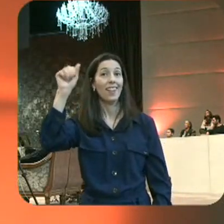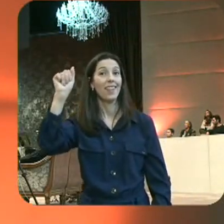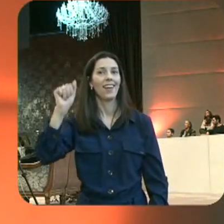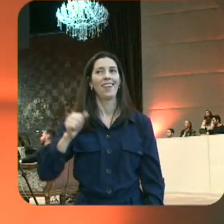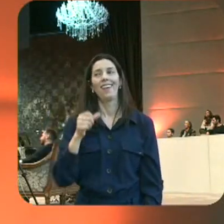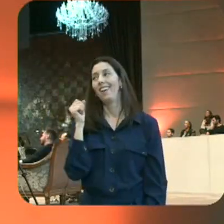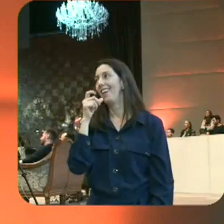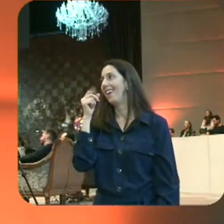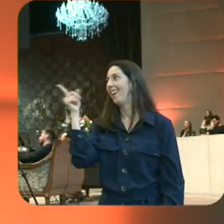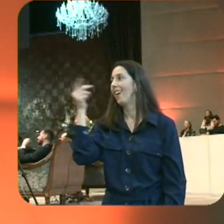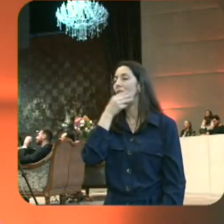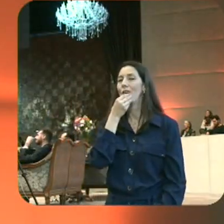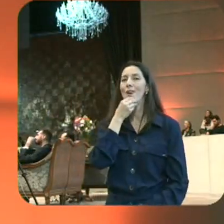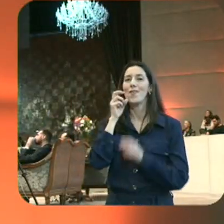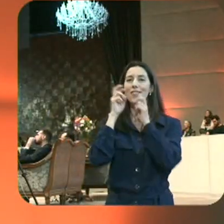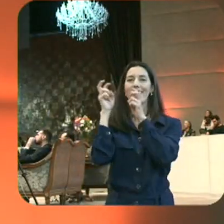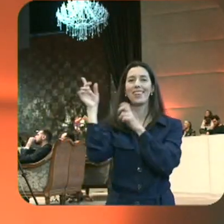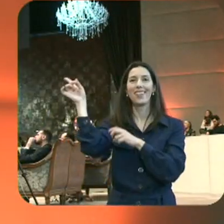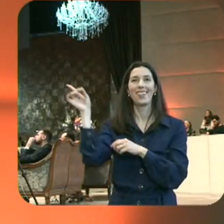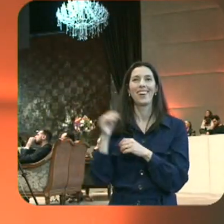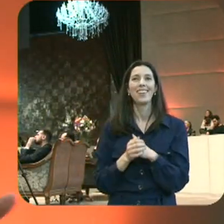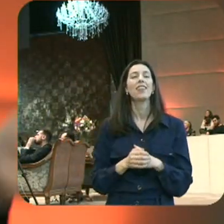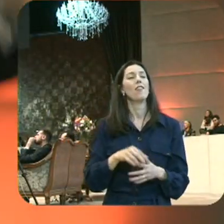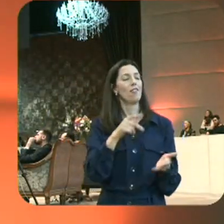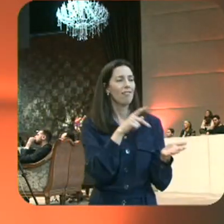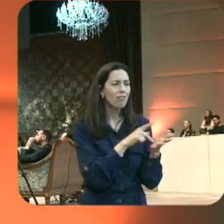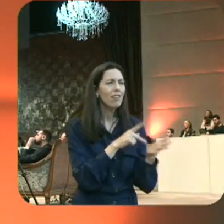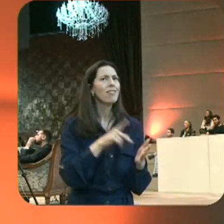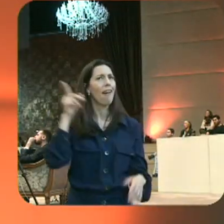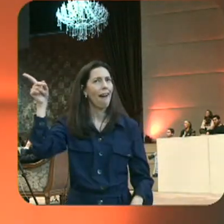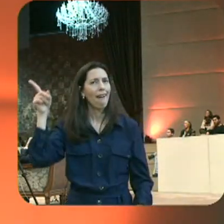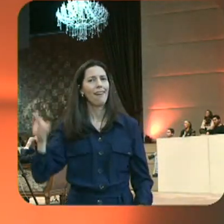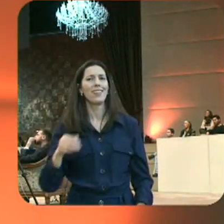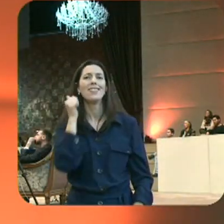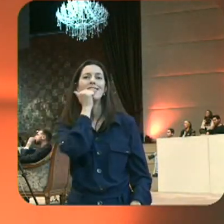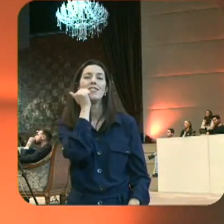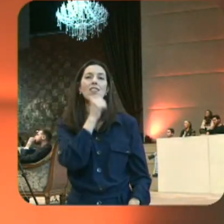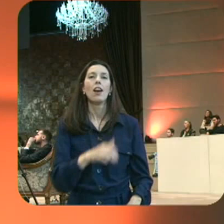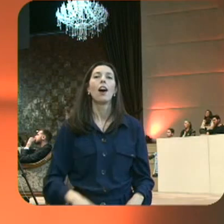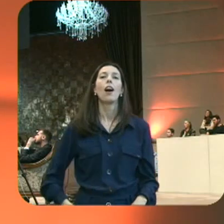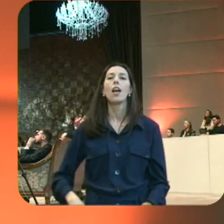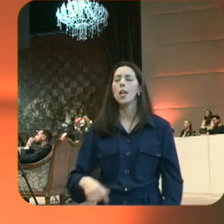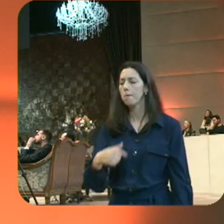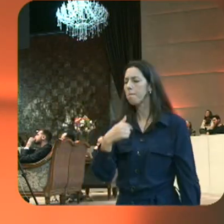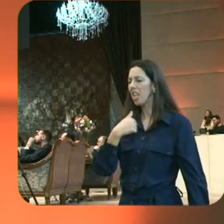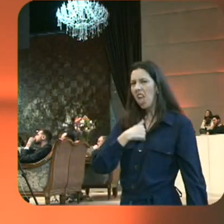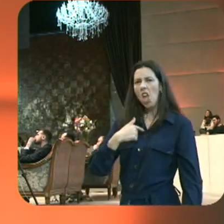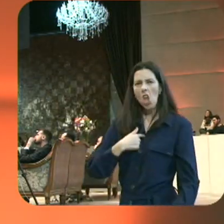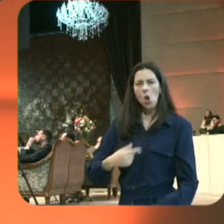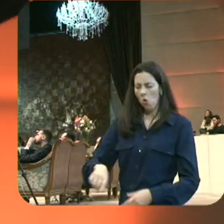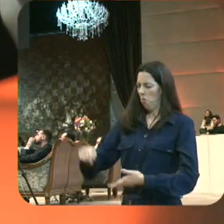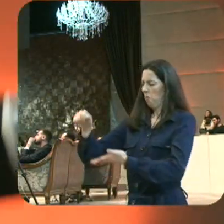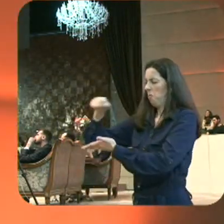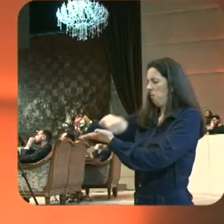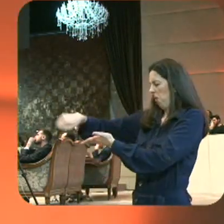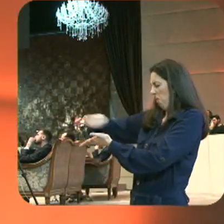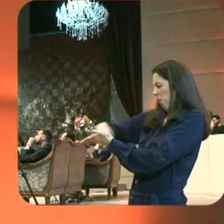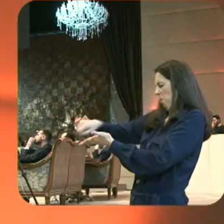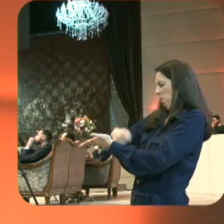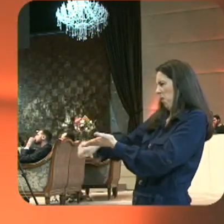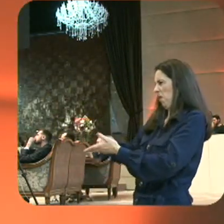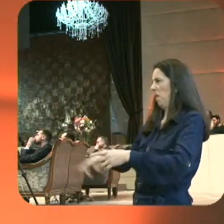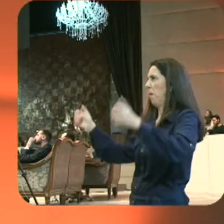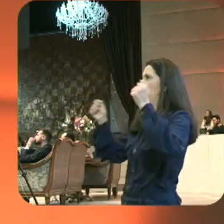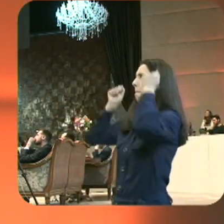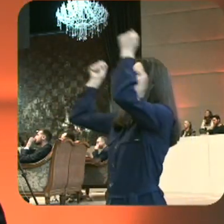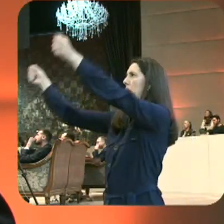vou colocar um cartaz na porta daquele prédio, morador do tal lugar, não sei o quê. Papapá. Minha mulher falou: para com